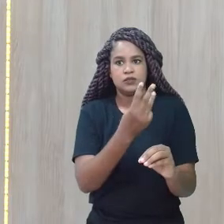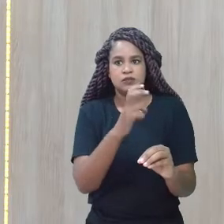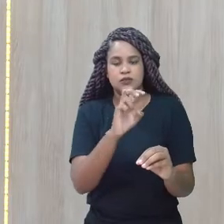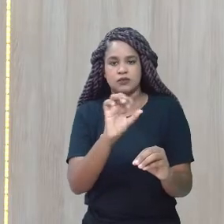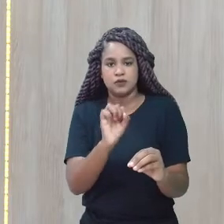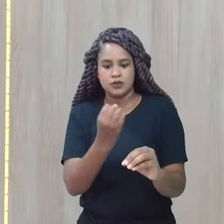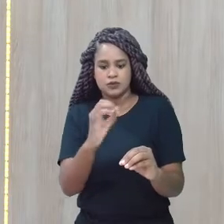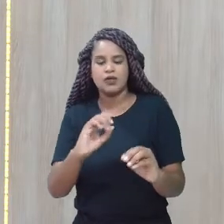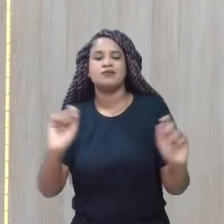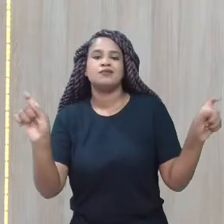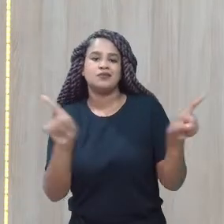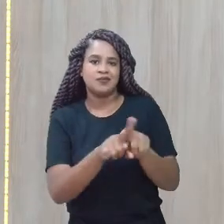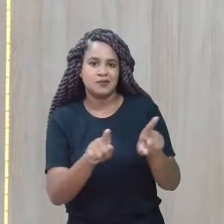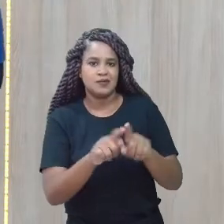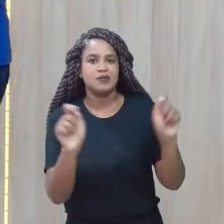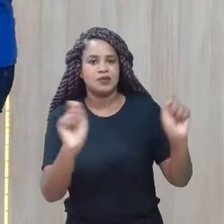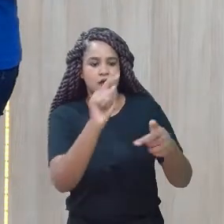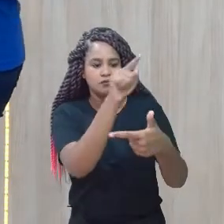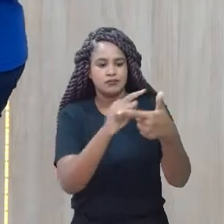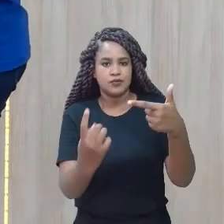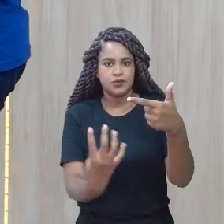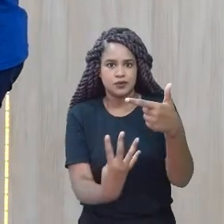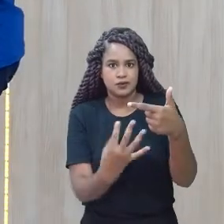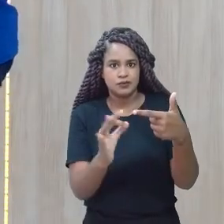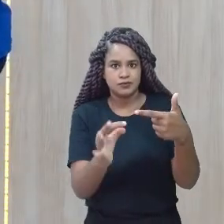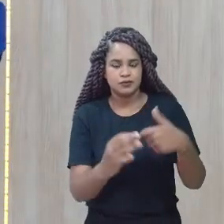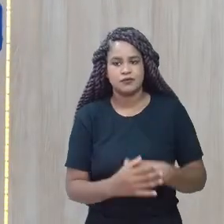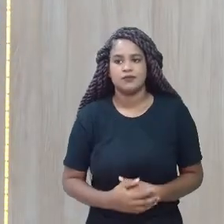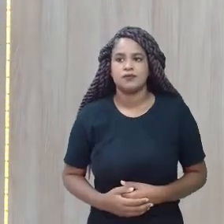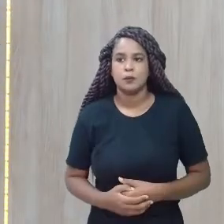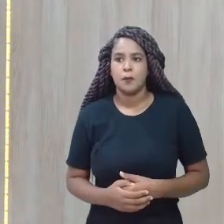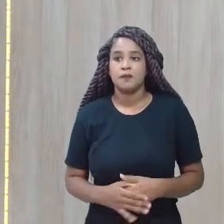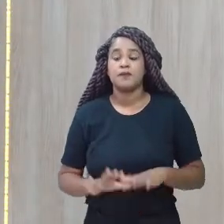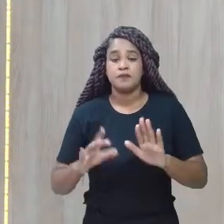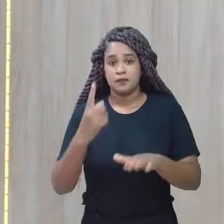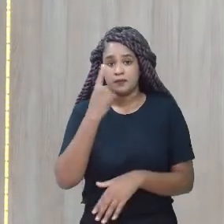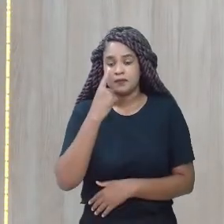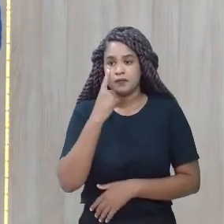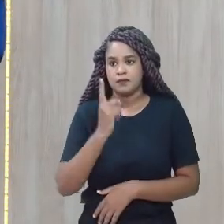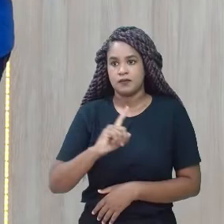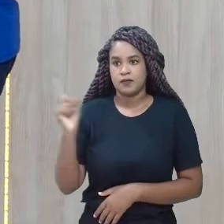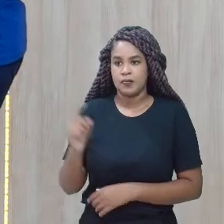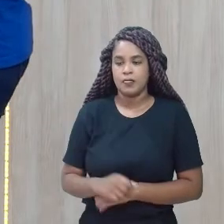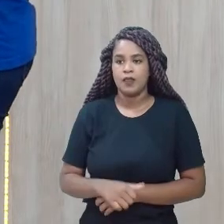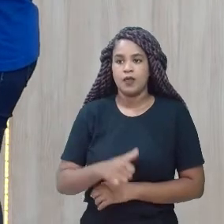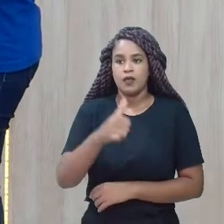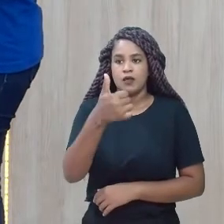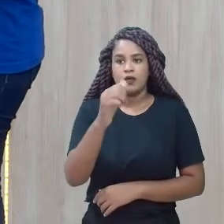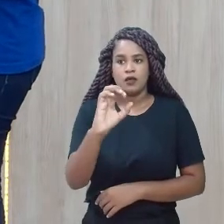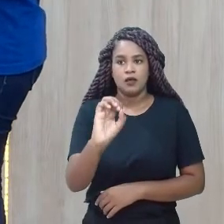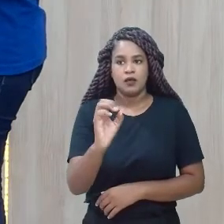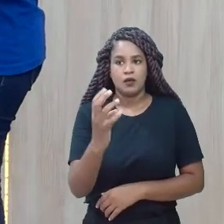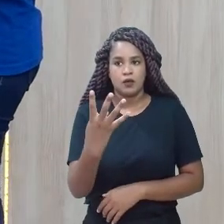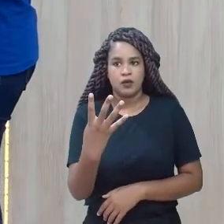703.580, também vai dividir para 4, tá certo? Já aqui a gente tem, ó,